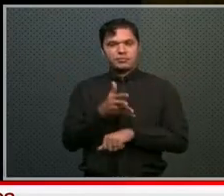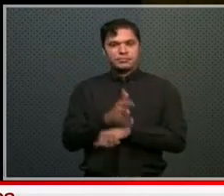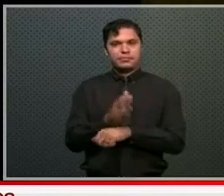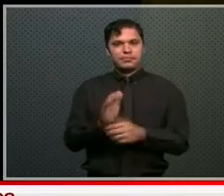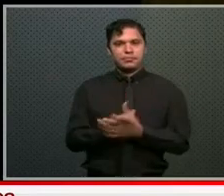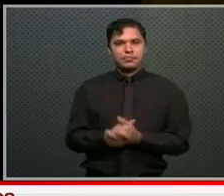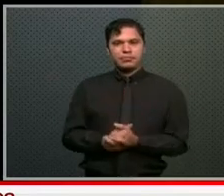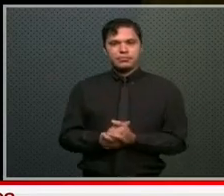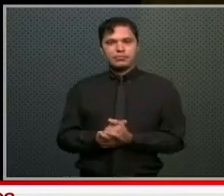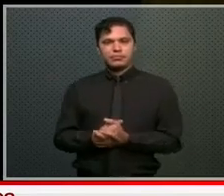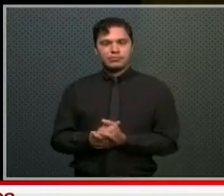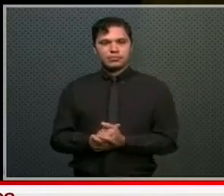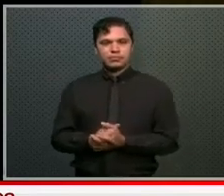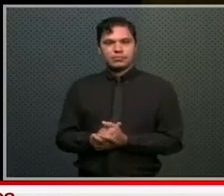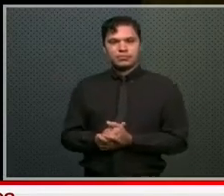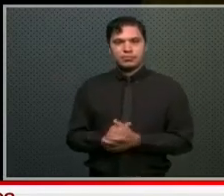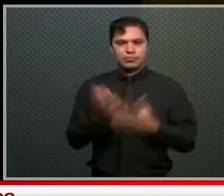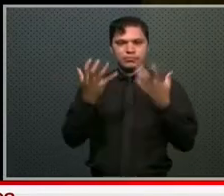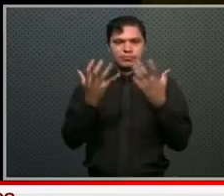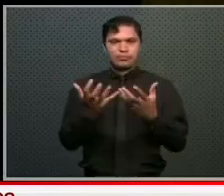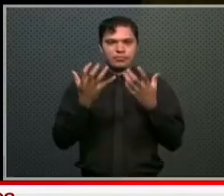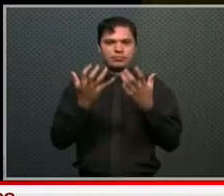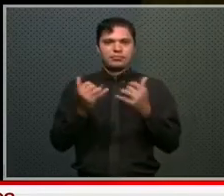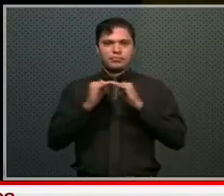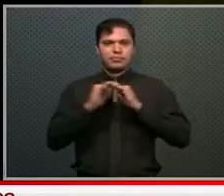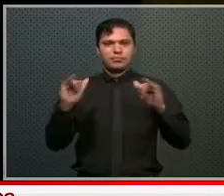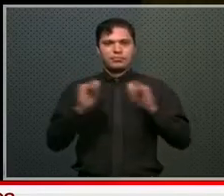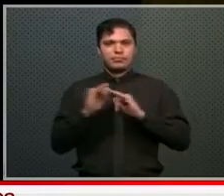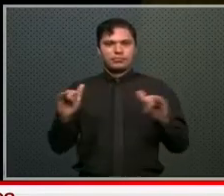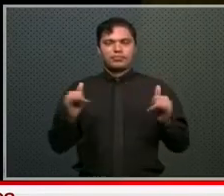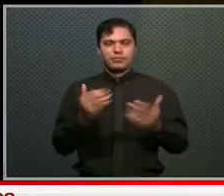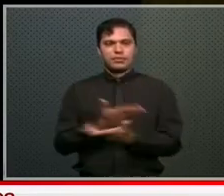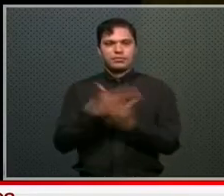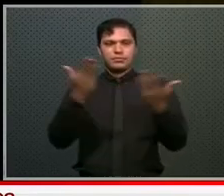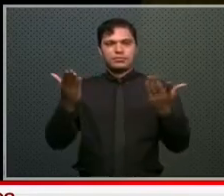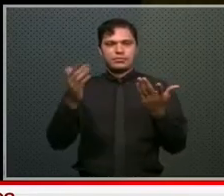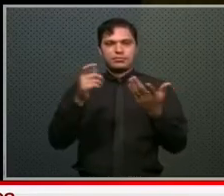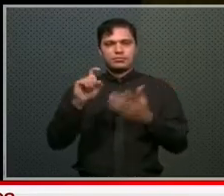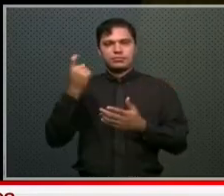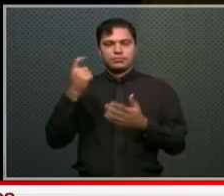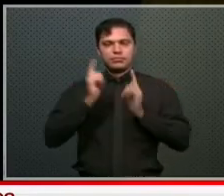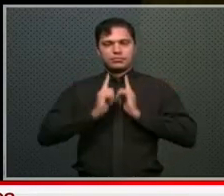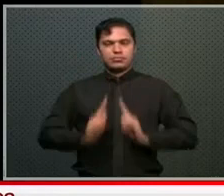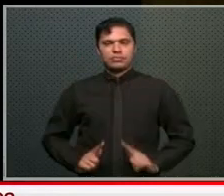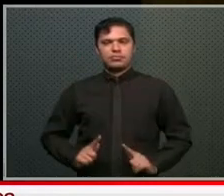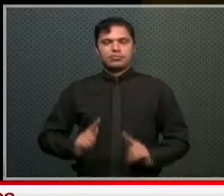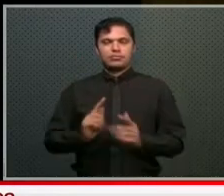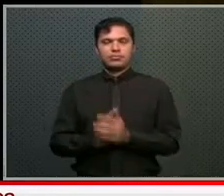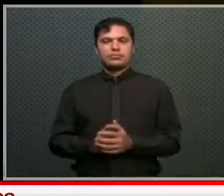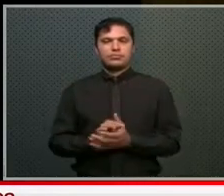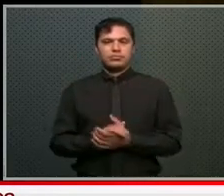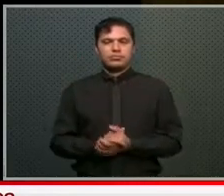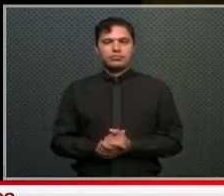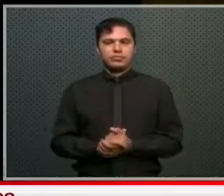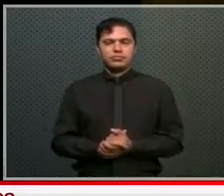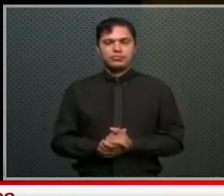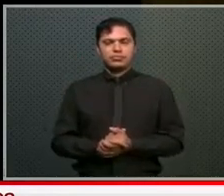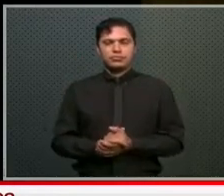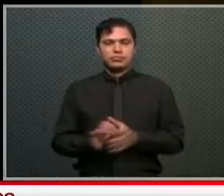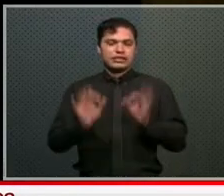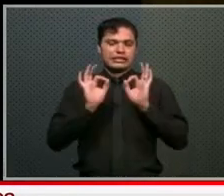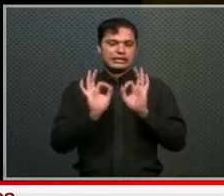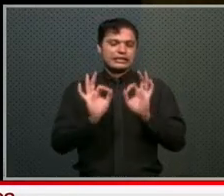eu quero com isso dizer que vocês todos e gestores estejam certos de que